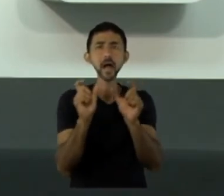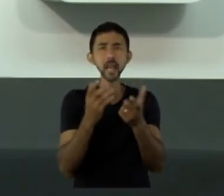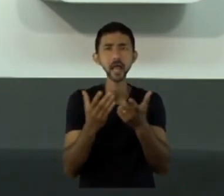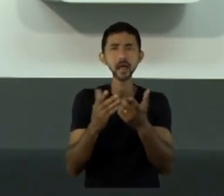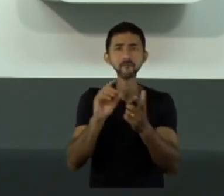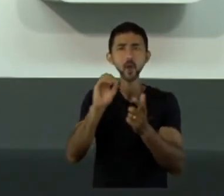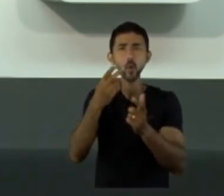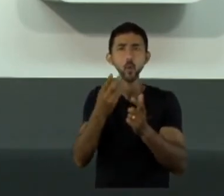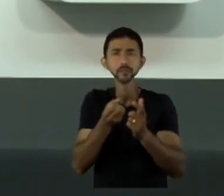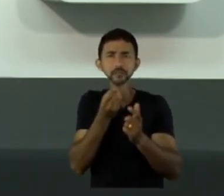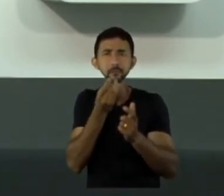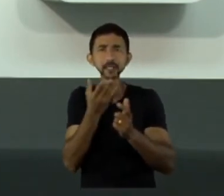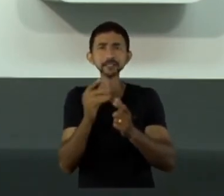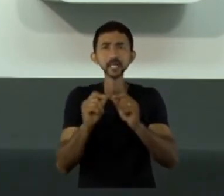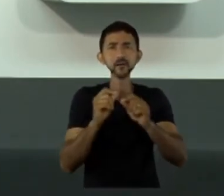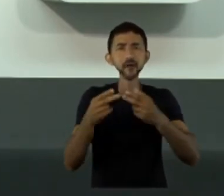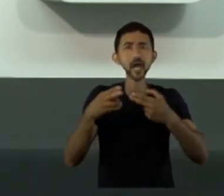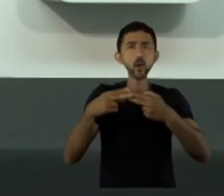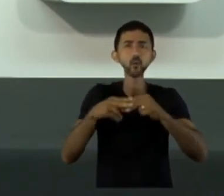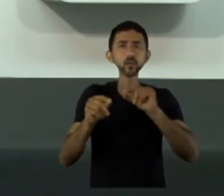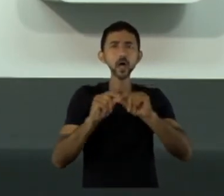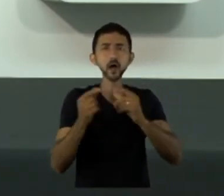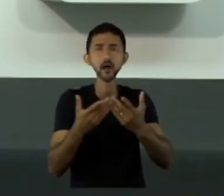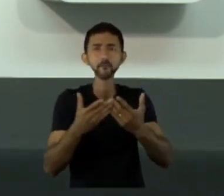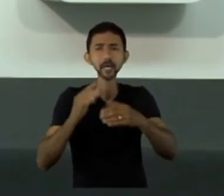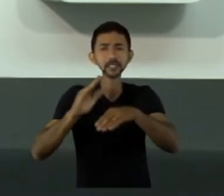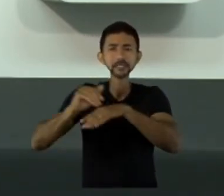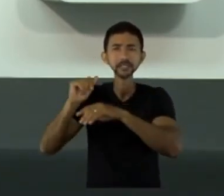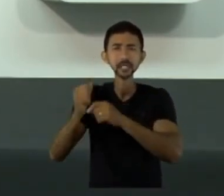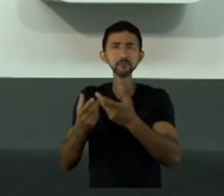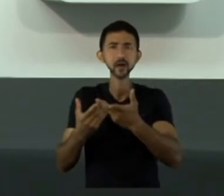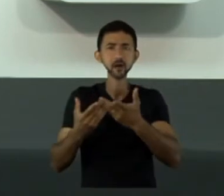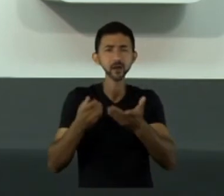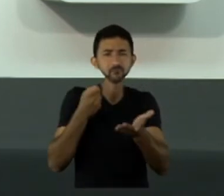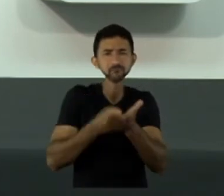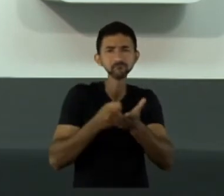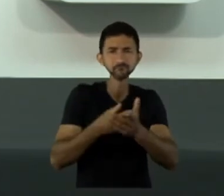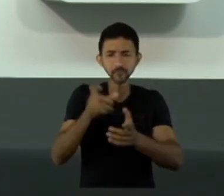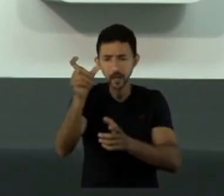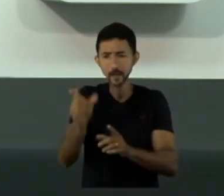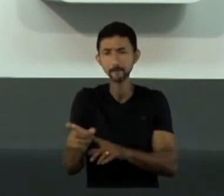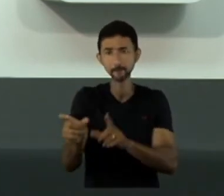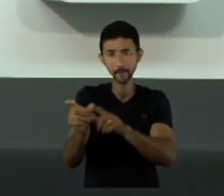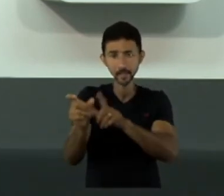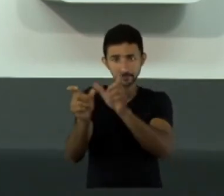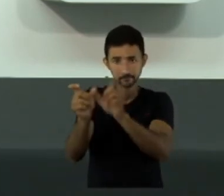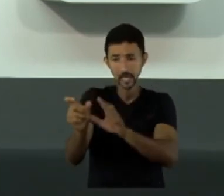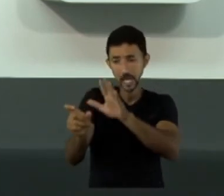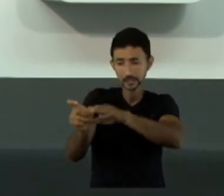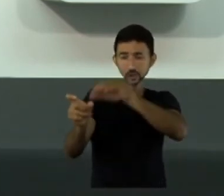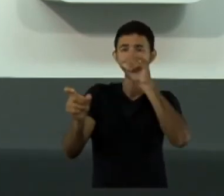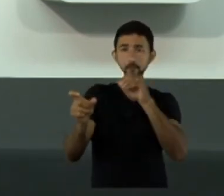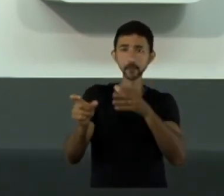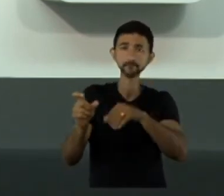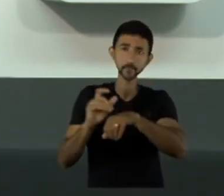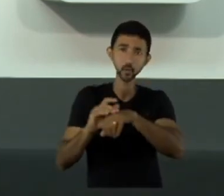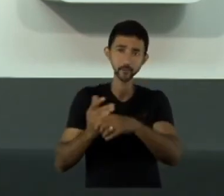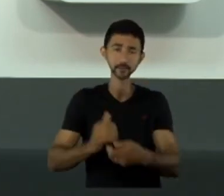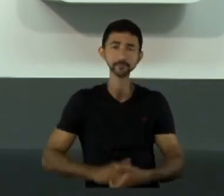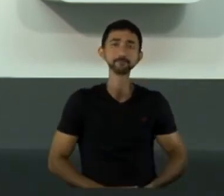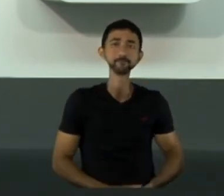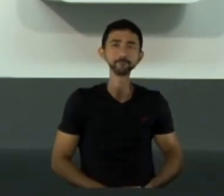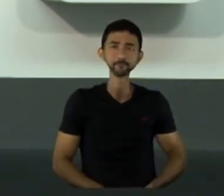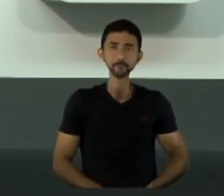uma expressão que nós utilizamos para chamar, para enfatizar a pessoa que está ali na conversa,